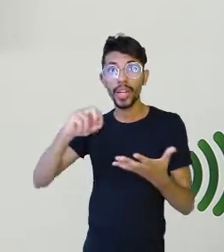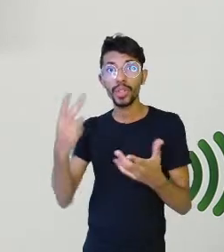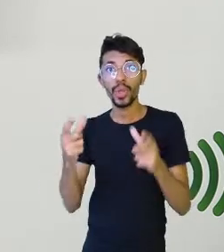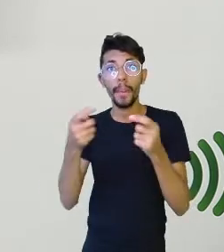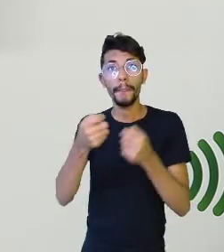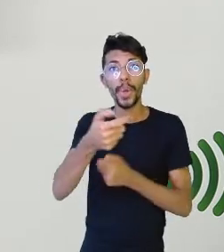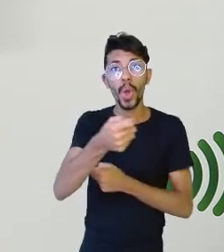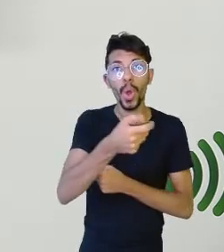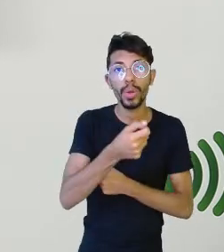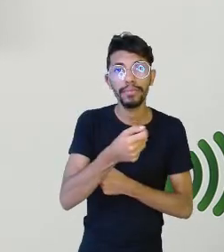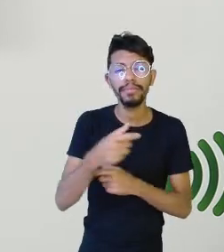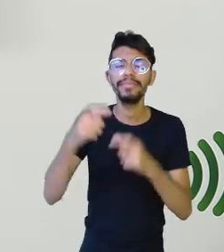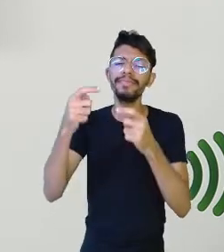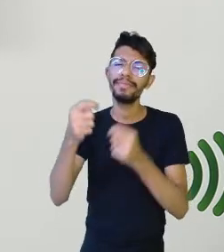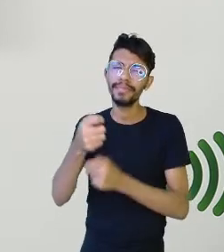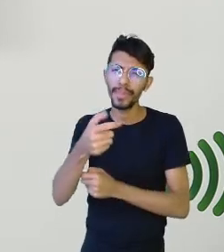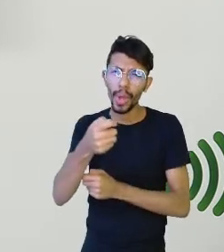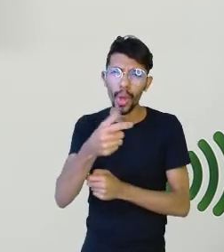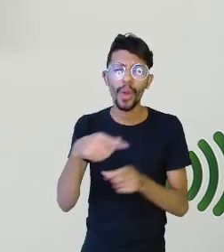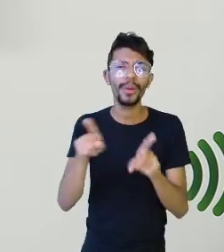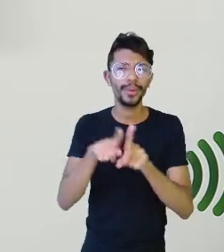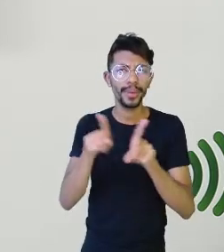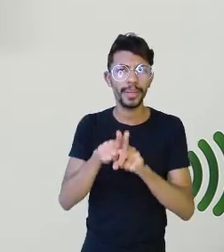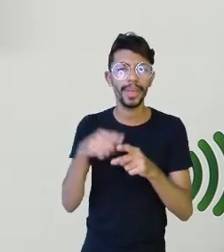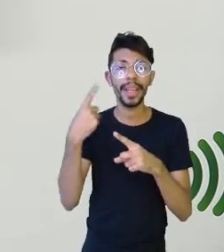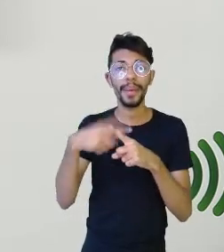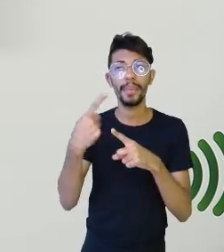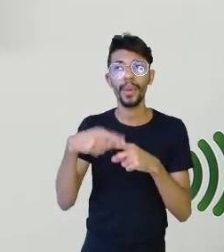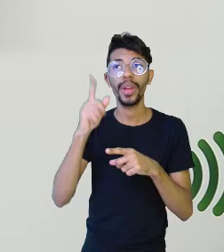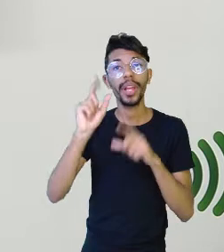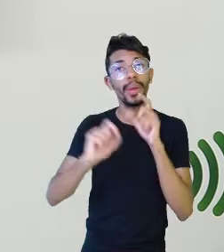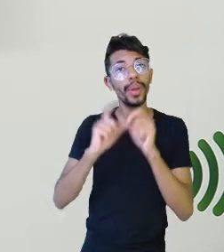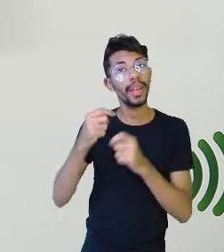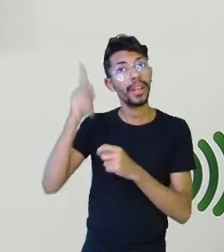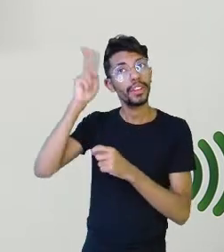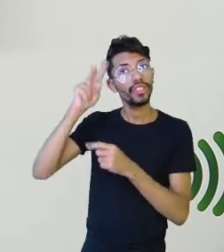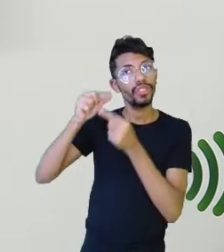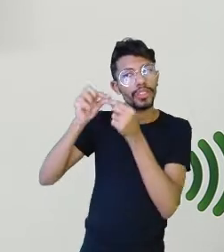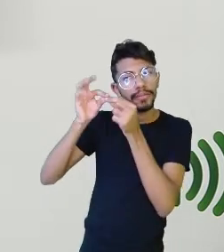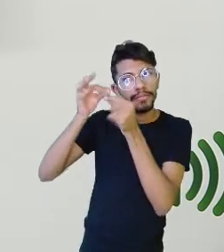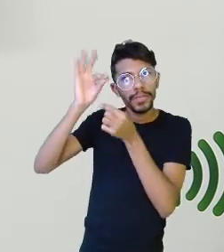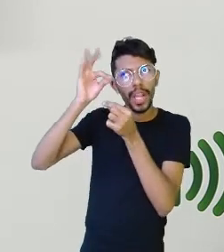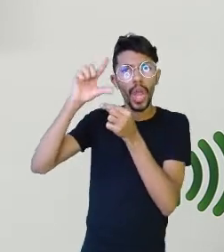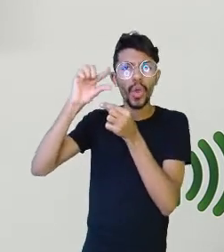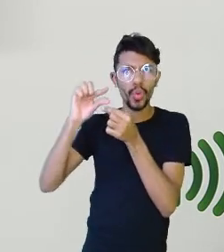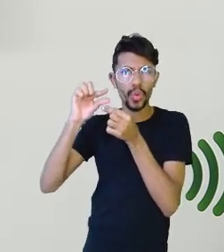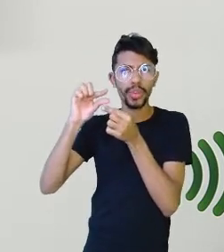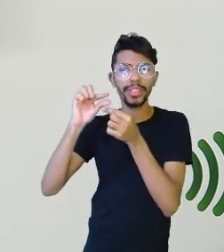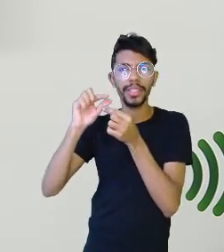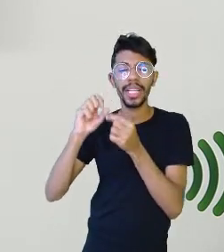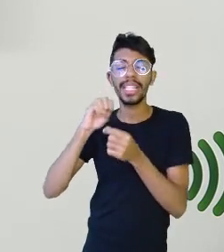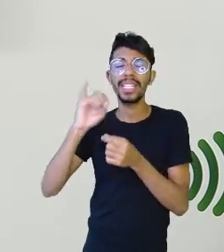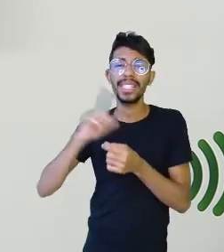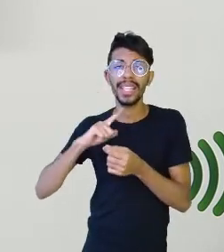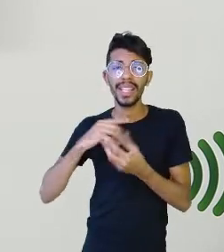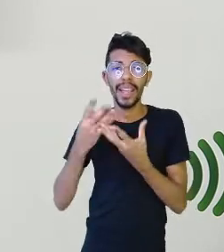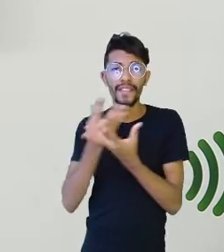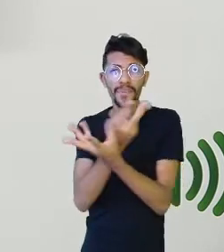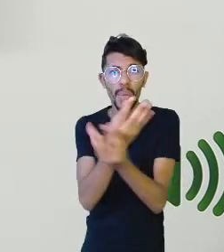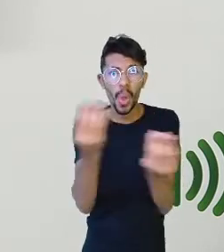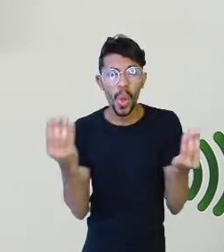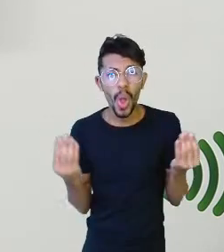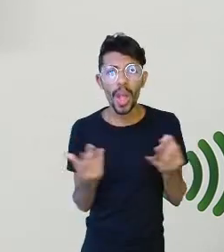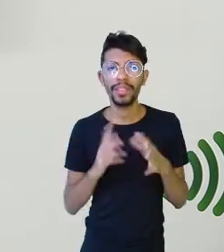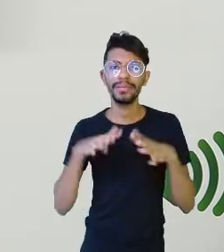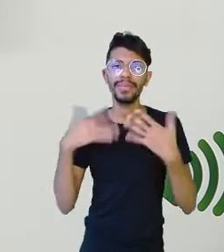Poucos também, porque por se tratar de uma história curta, se tiver, como eu falei, né, muitas personagens, então a